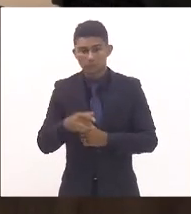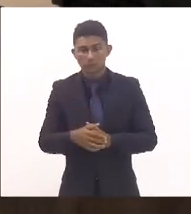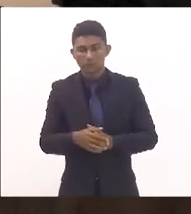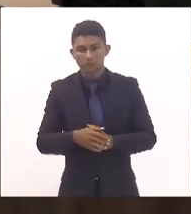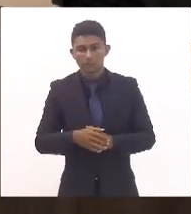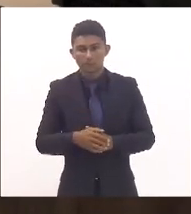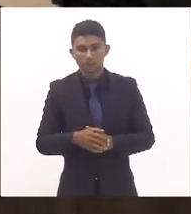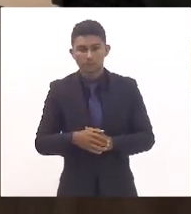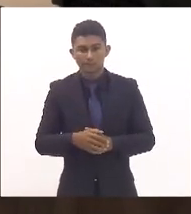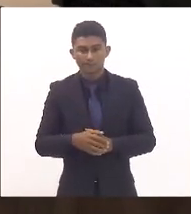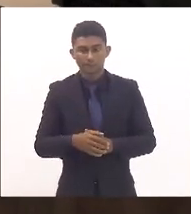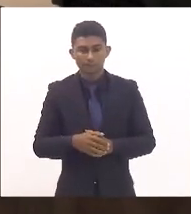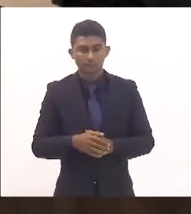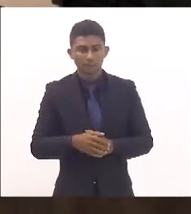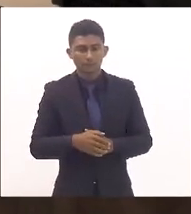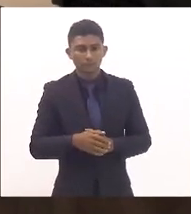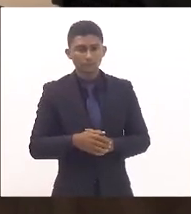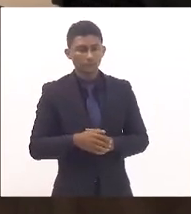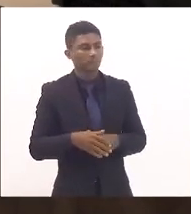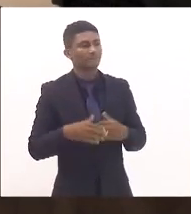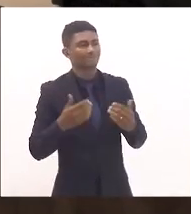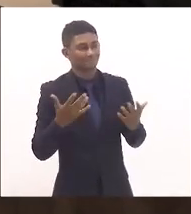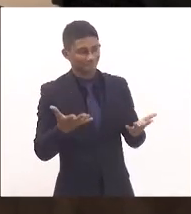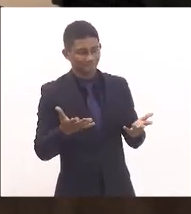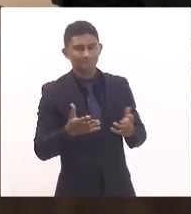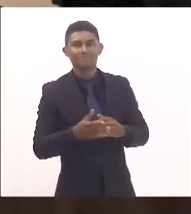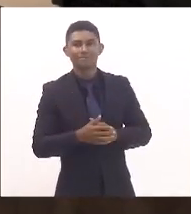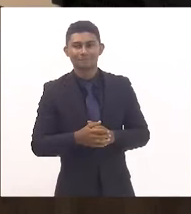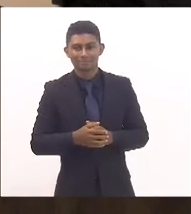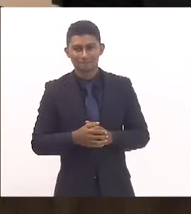Presidente, a boa vontade